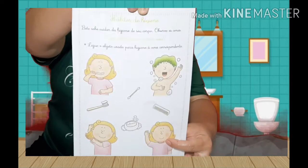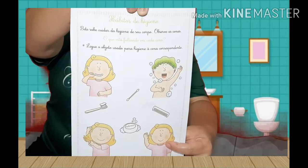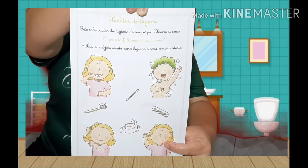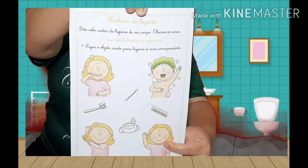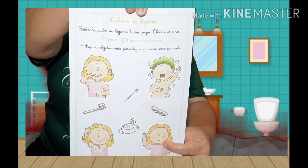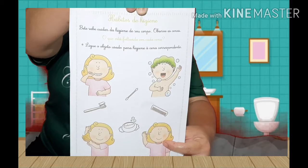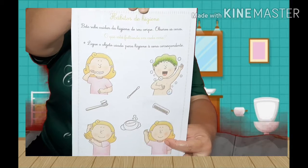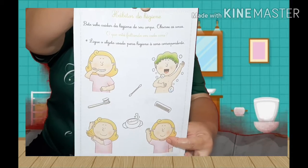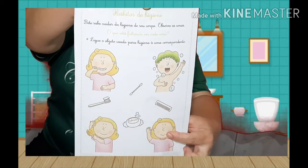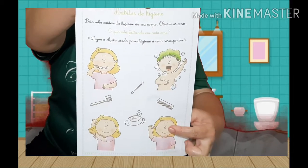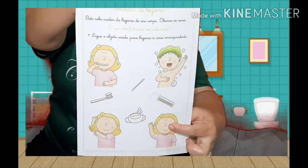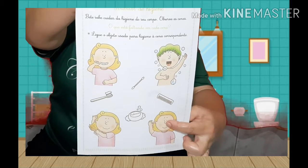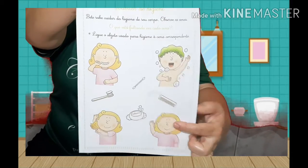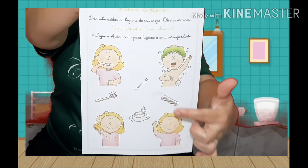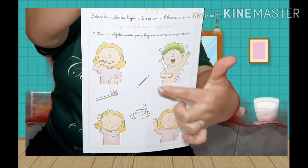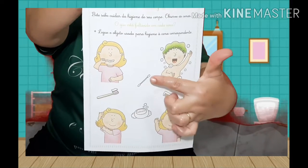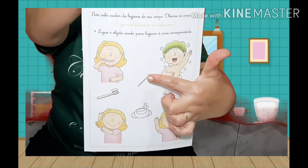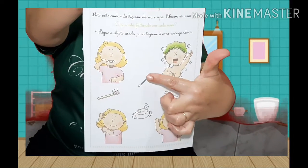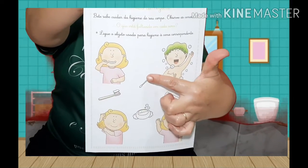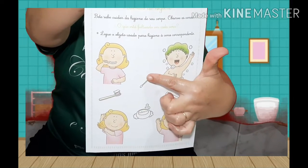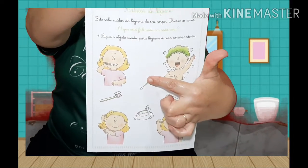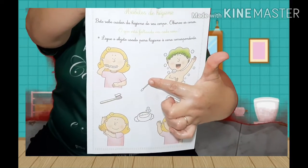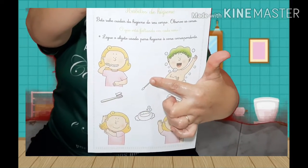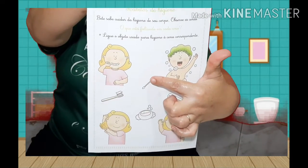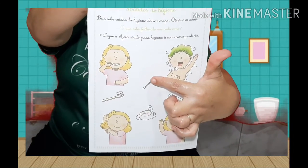Aqui embaixo, ela está precisando do